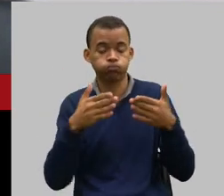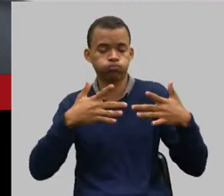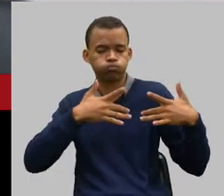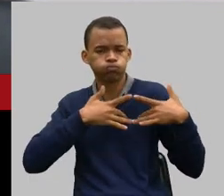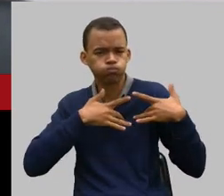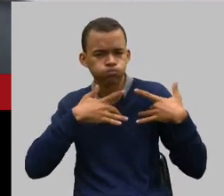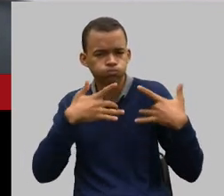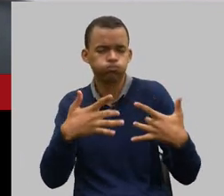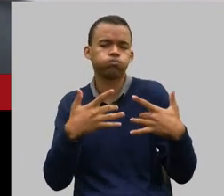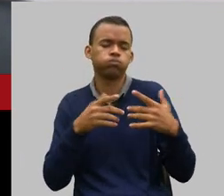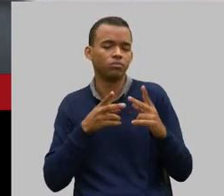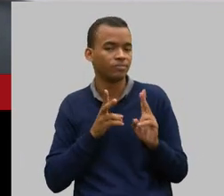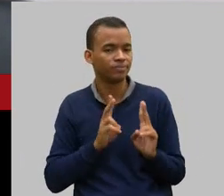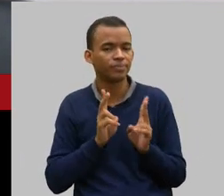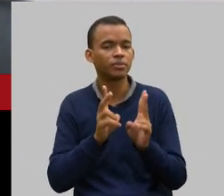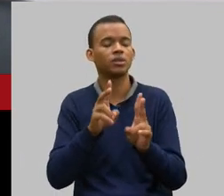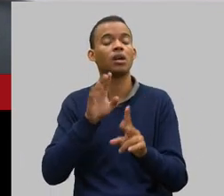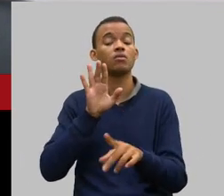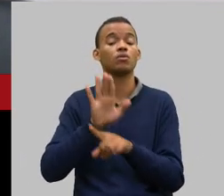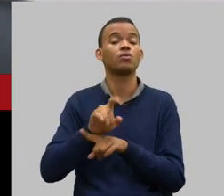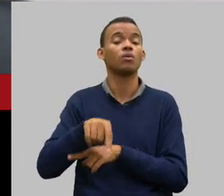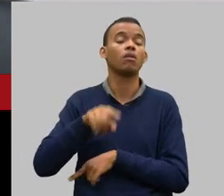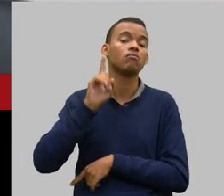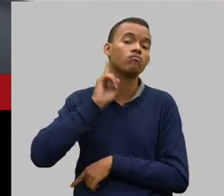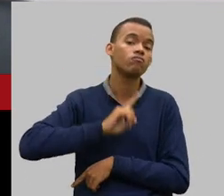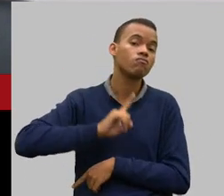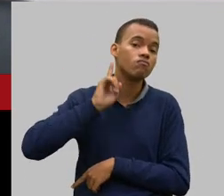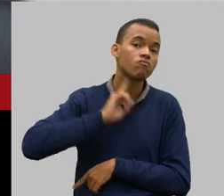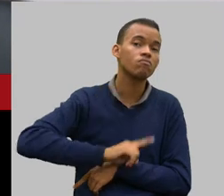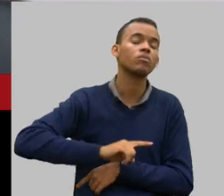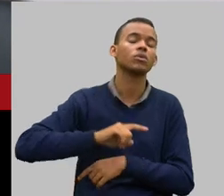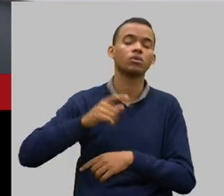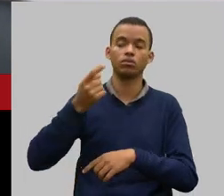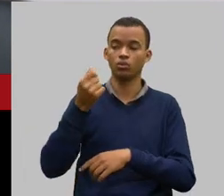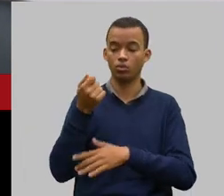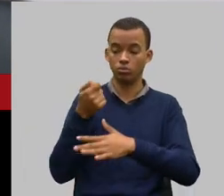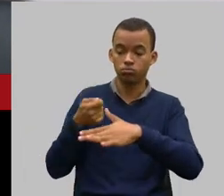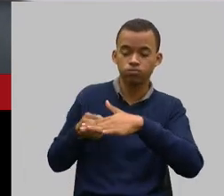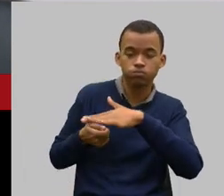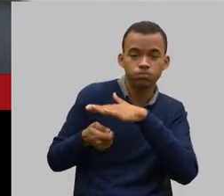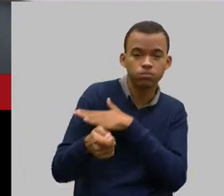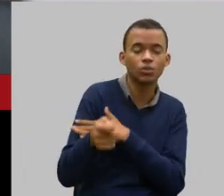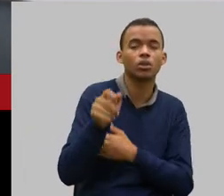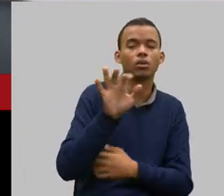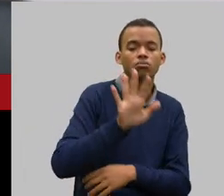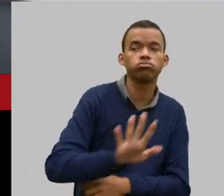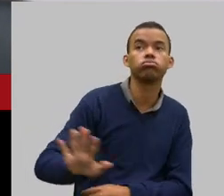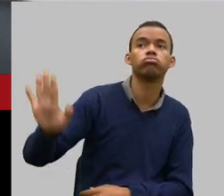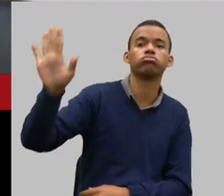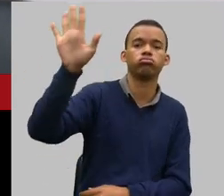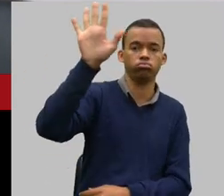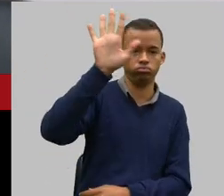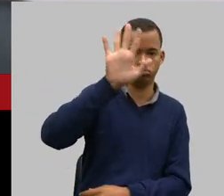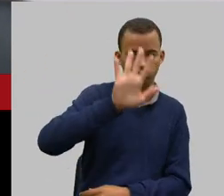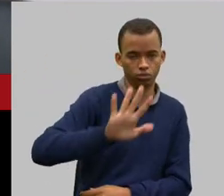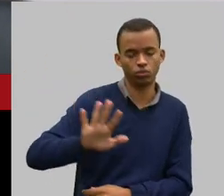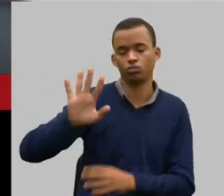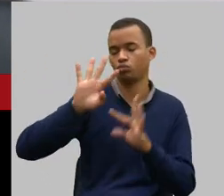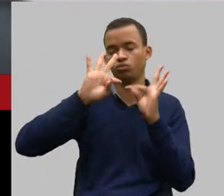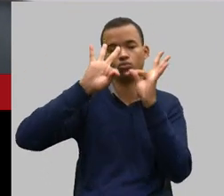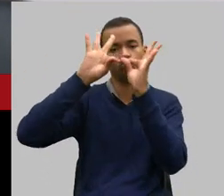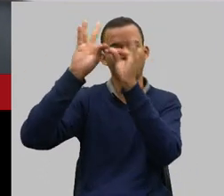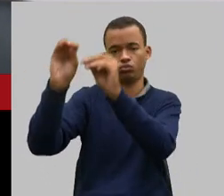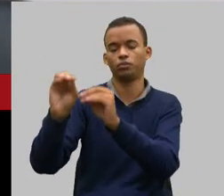para que o estado realmente possa né investir em todas as regiões do estado e quero mais uma